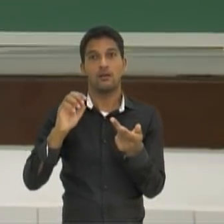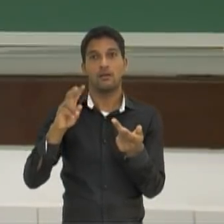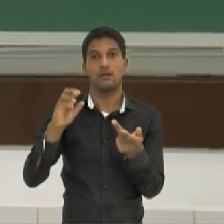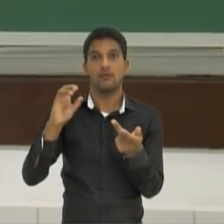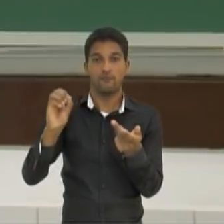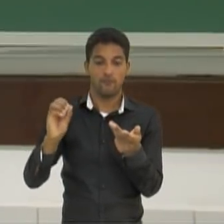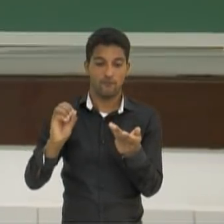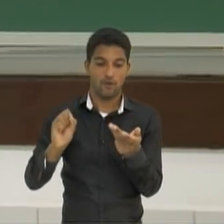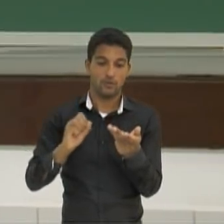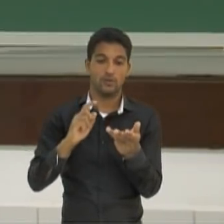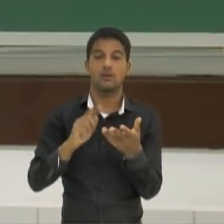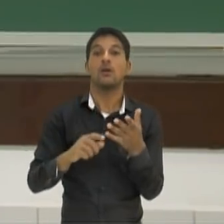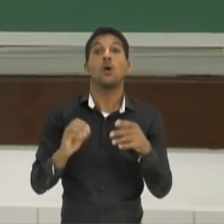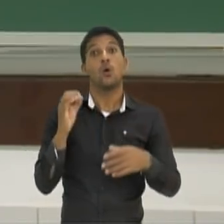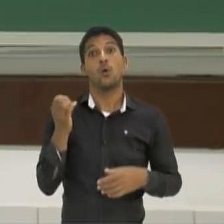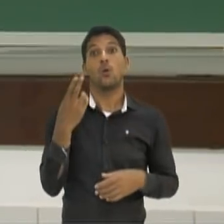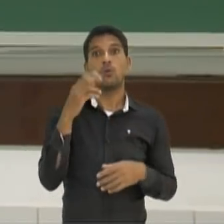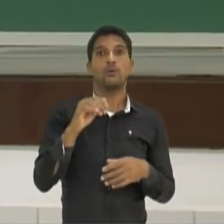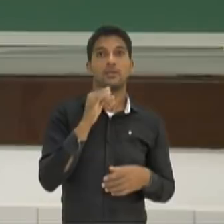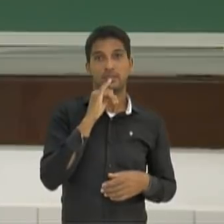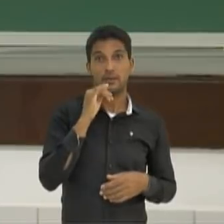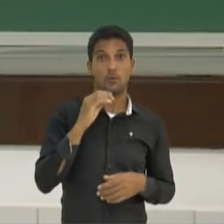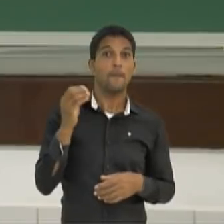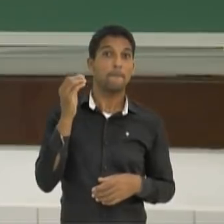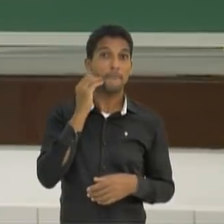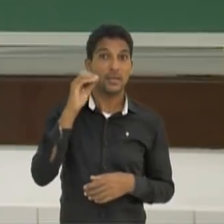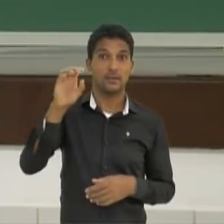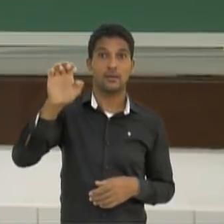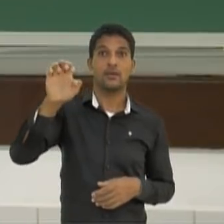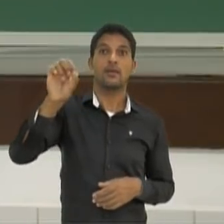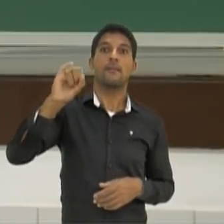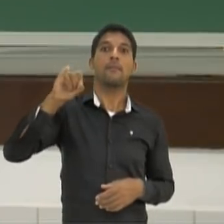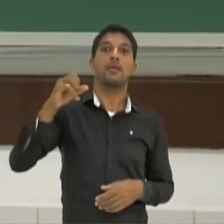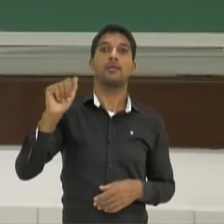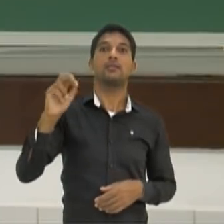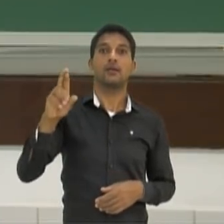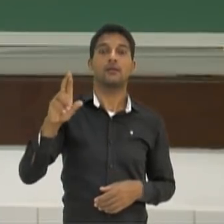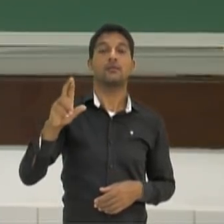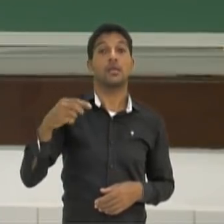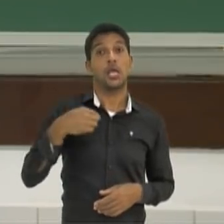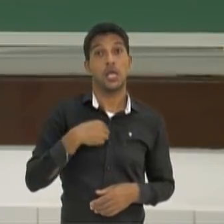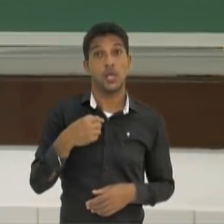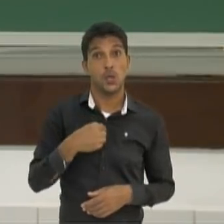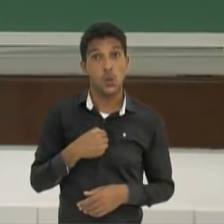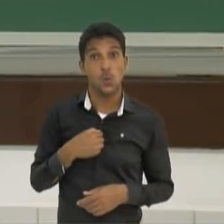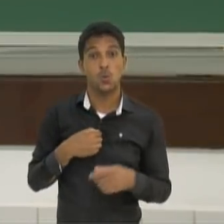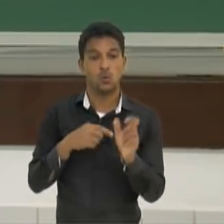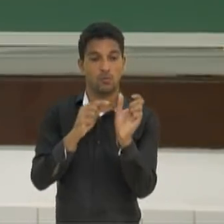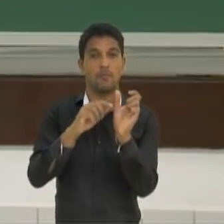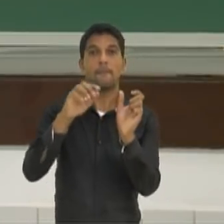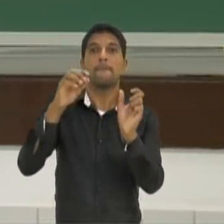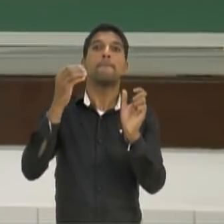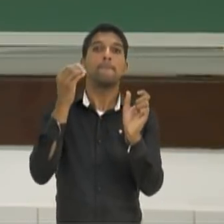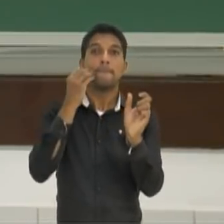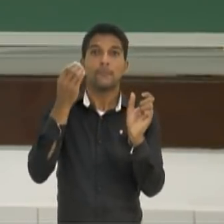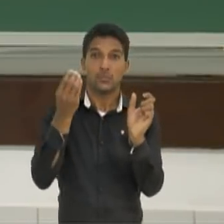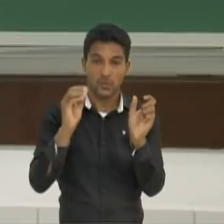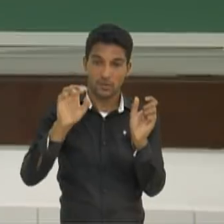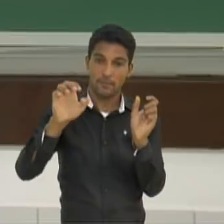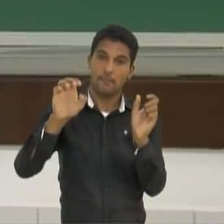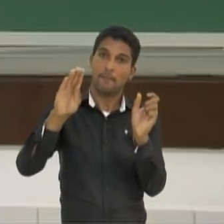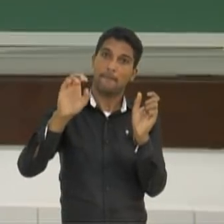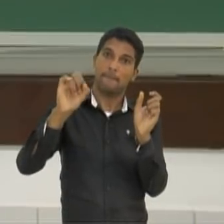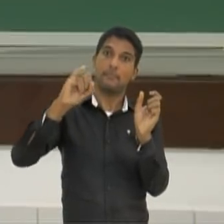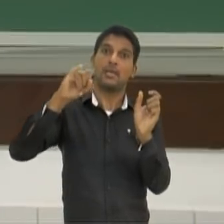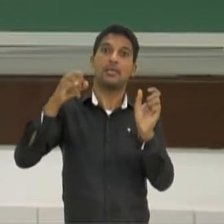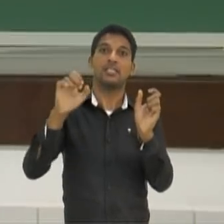né? Se for no pretérito imperfeito, eu beijava, tu beijavas, ele beijava e por aí vai, né? No presente eu beijo, tu beijas, ele beija,